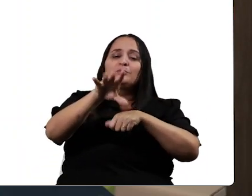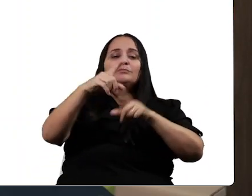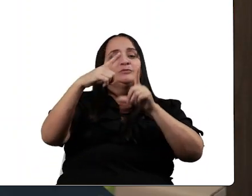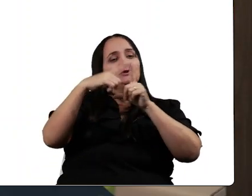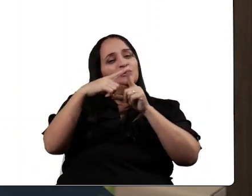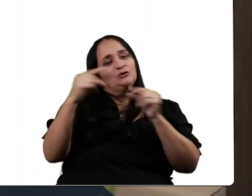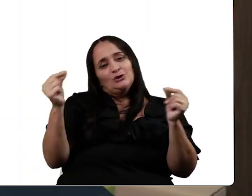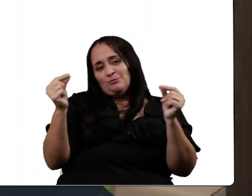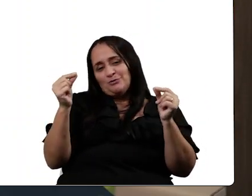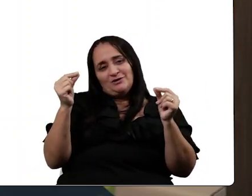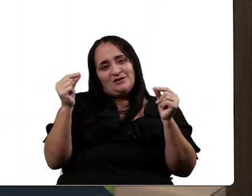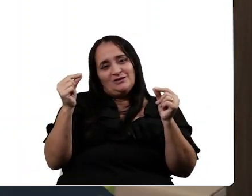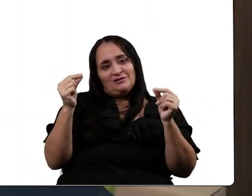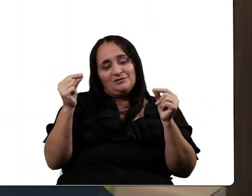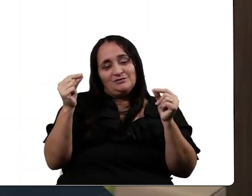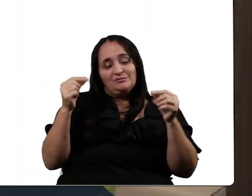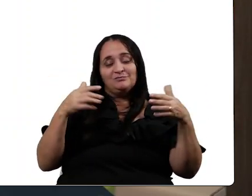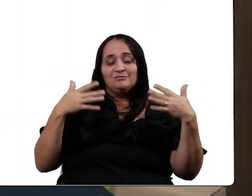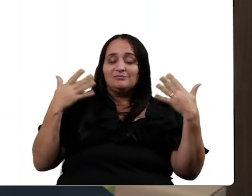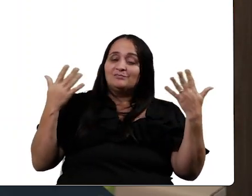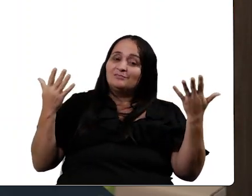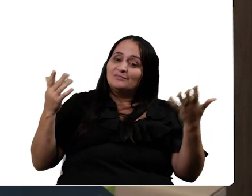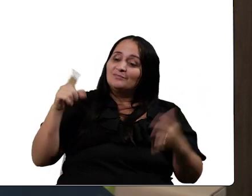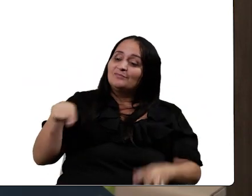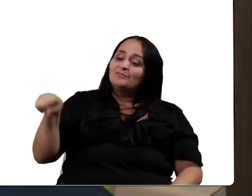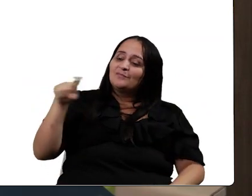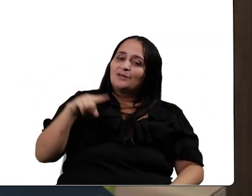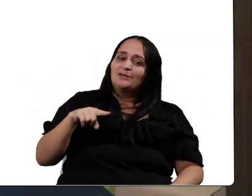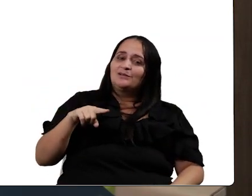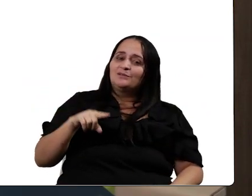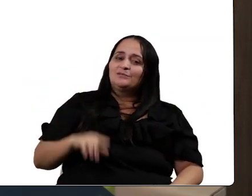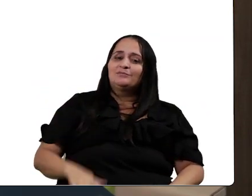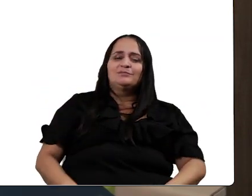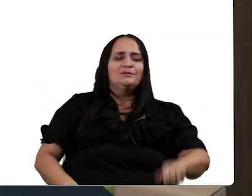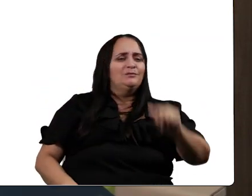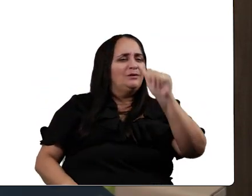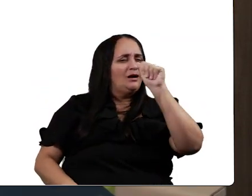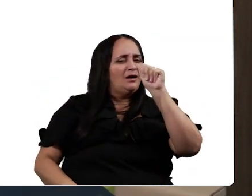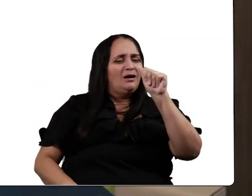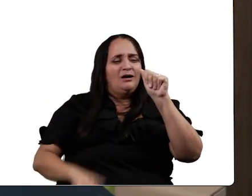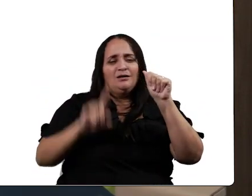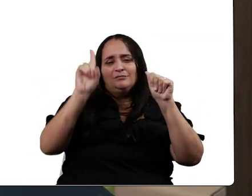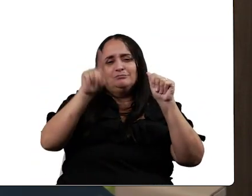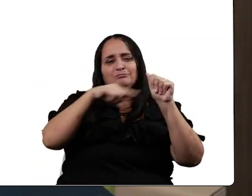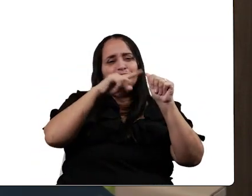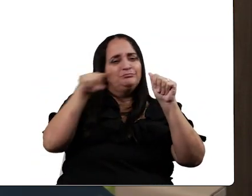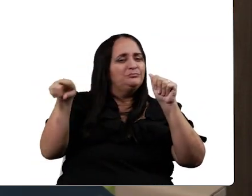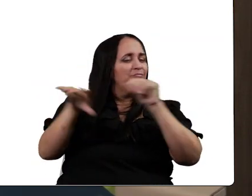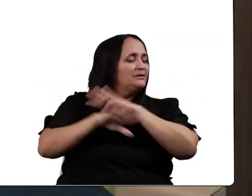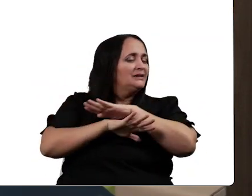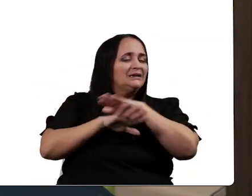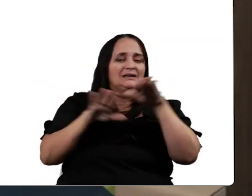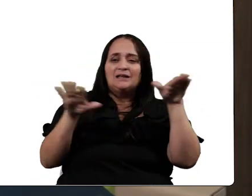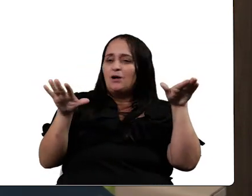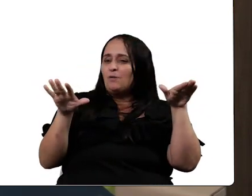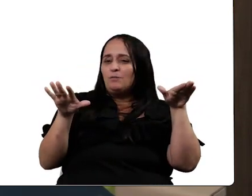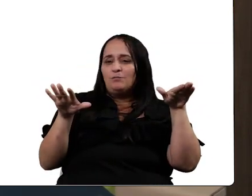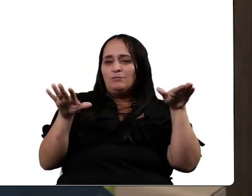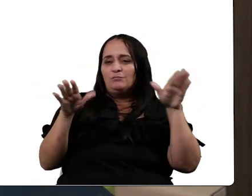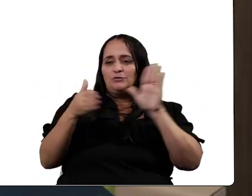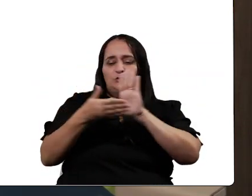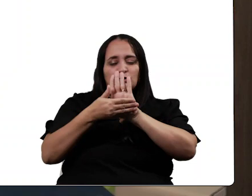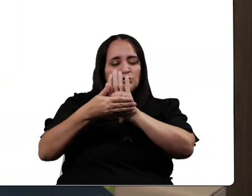muito. Então, a publicidade é para os japoneses ler. Então, a letra A, ó, some, explode